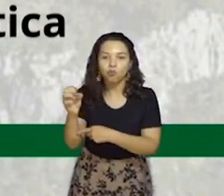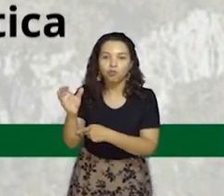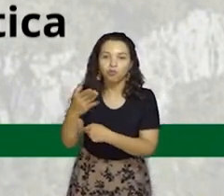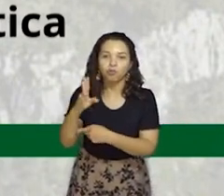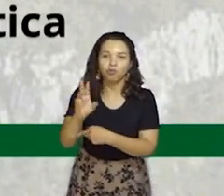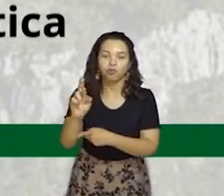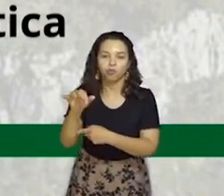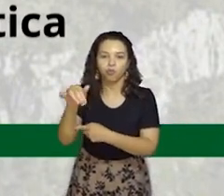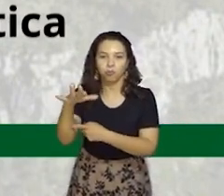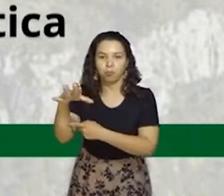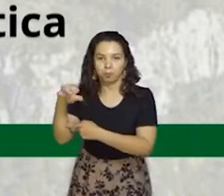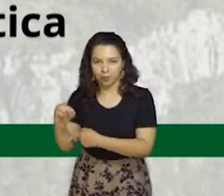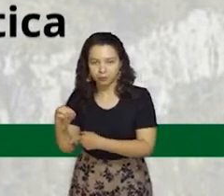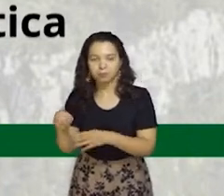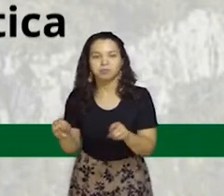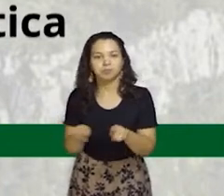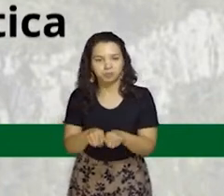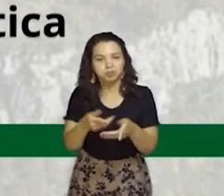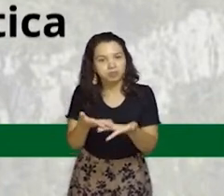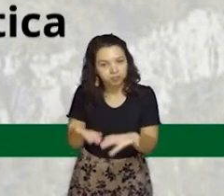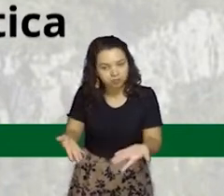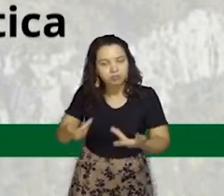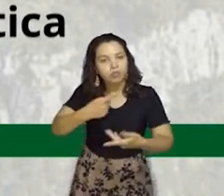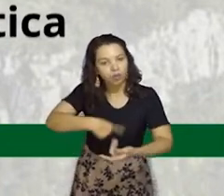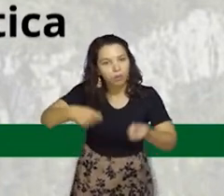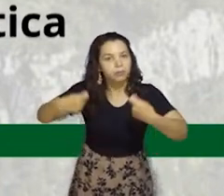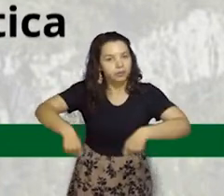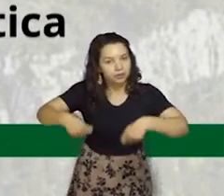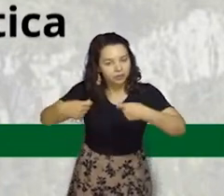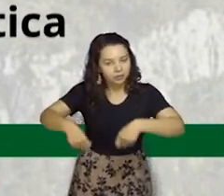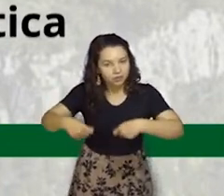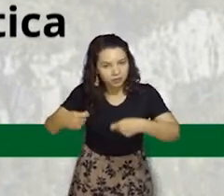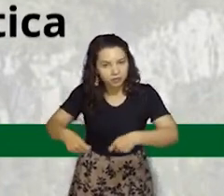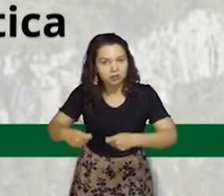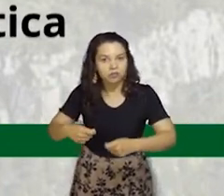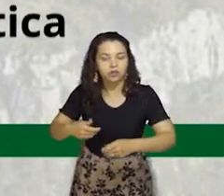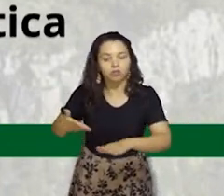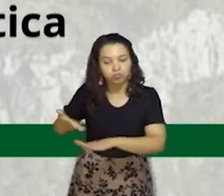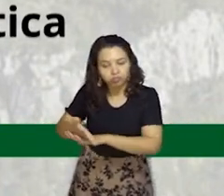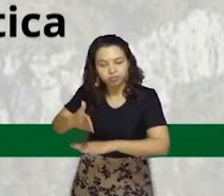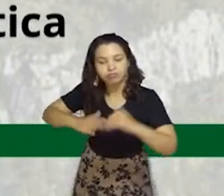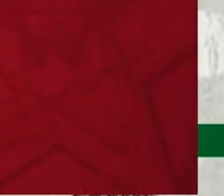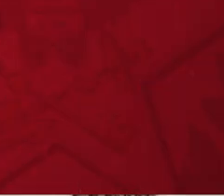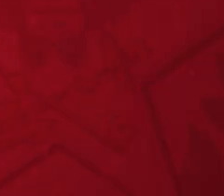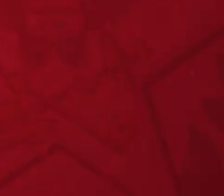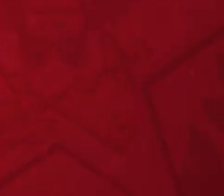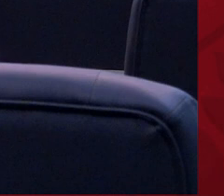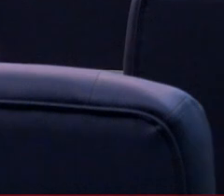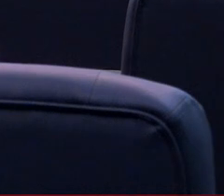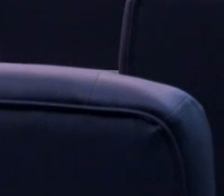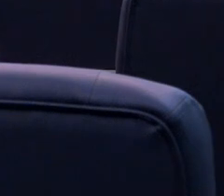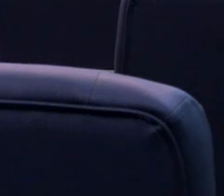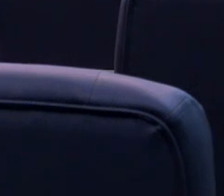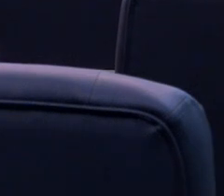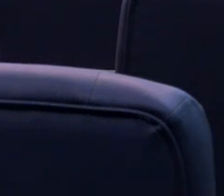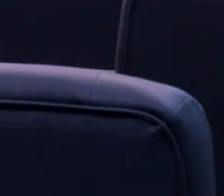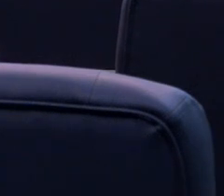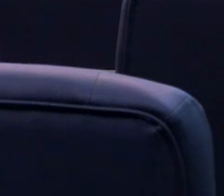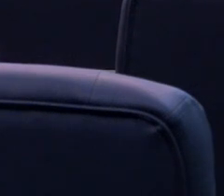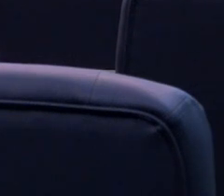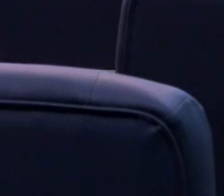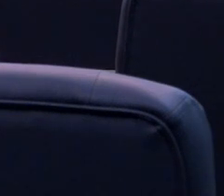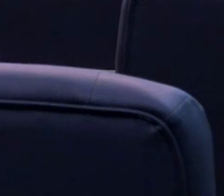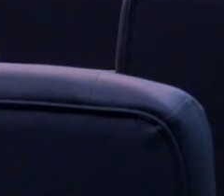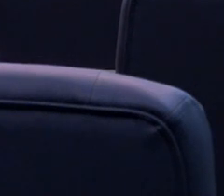é uma demanda que a gente precisa muito viabilizar para a gente continuar com aqueles números do turismo, né? A Rede Feminina de Combate